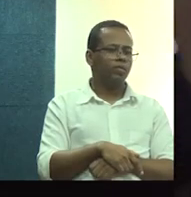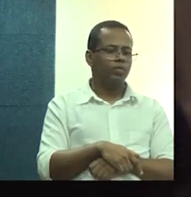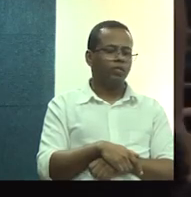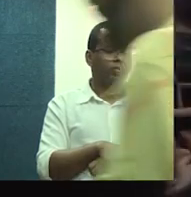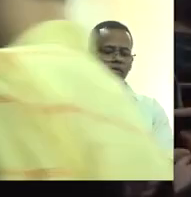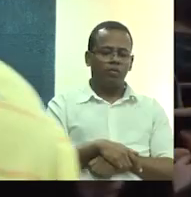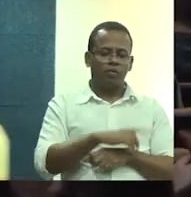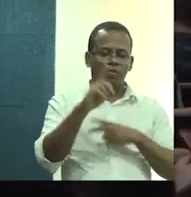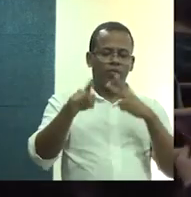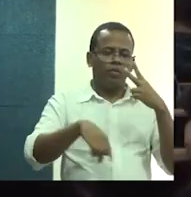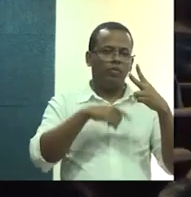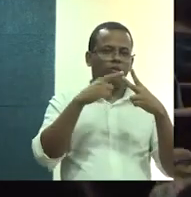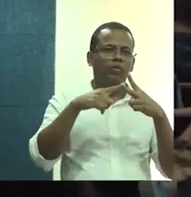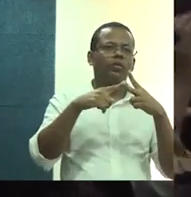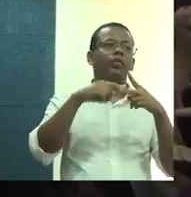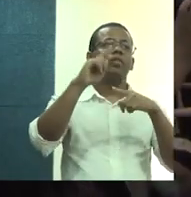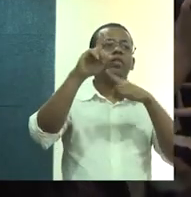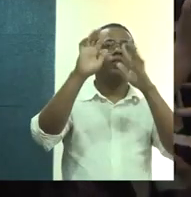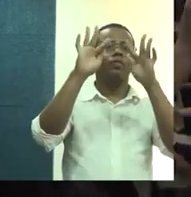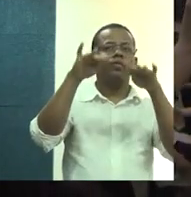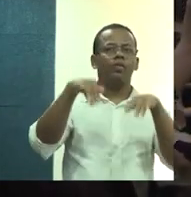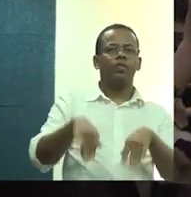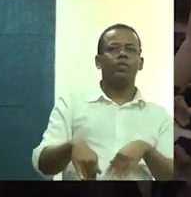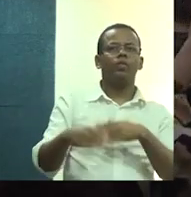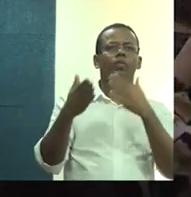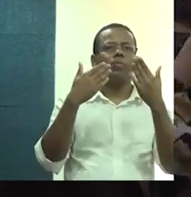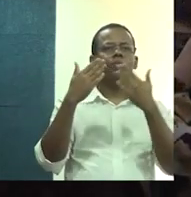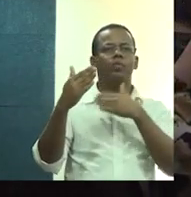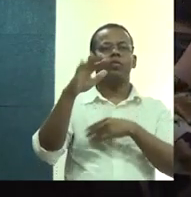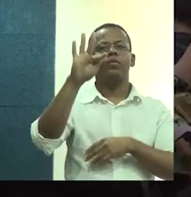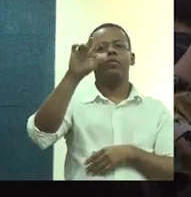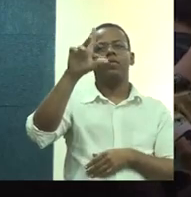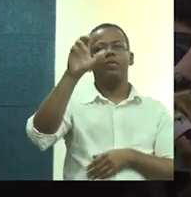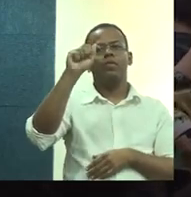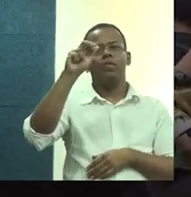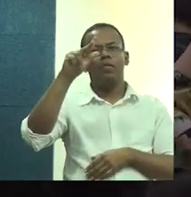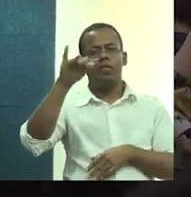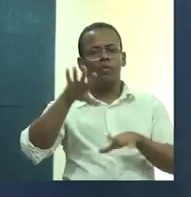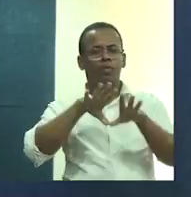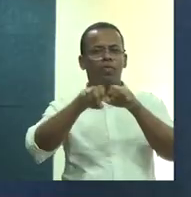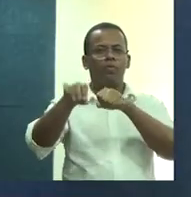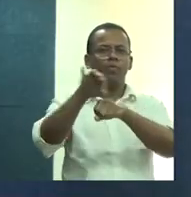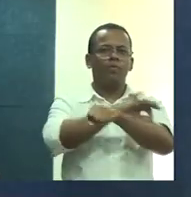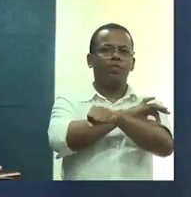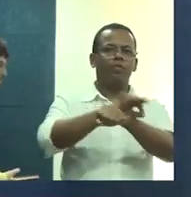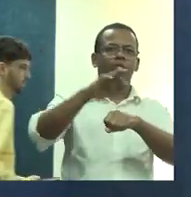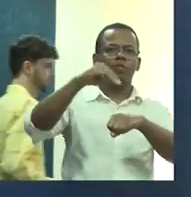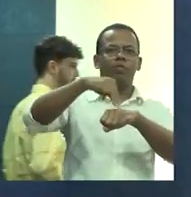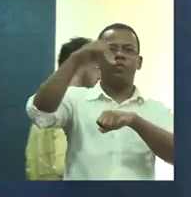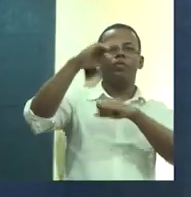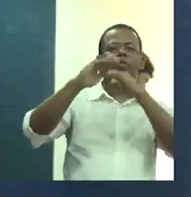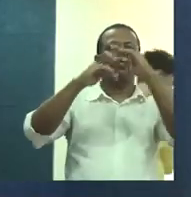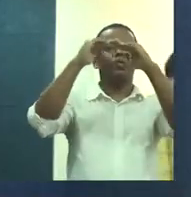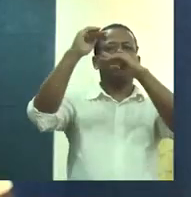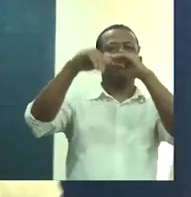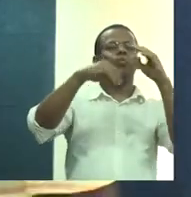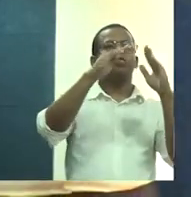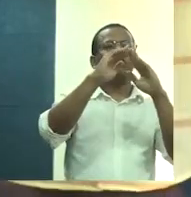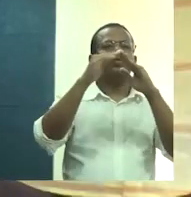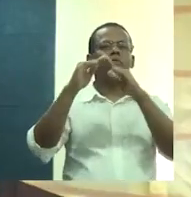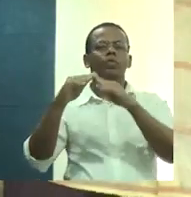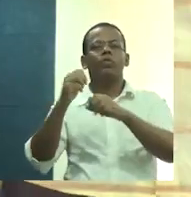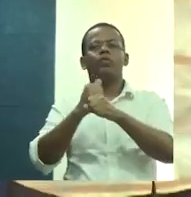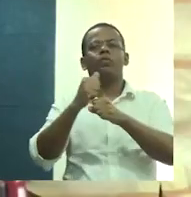e em seguida abriremos para o debate Flávio é urbanista como estrada em desenvolvimento urbano